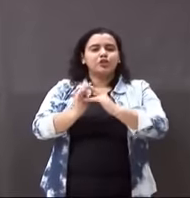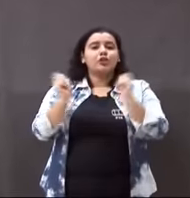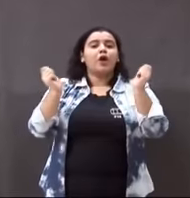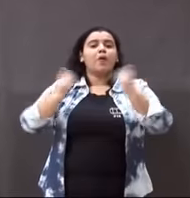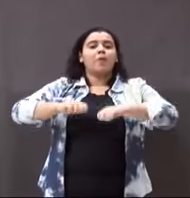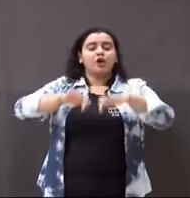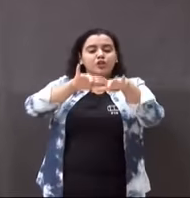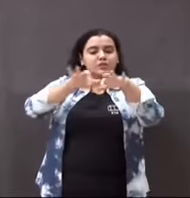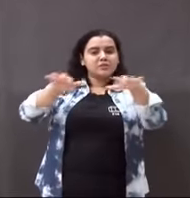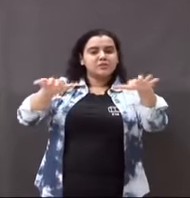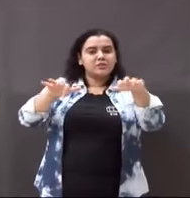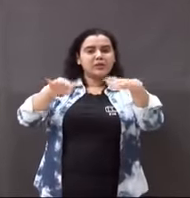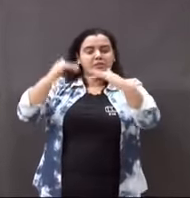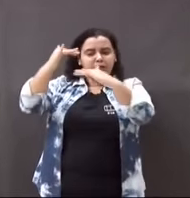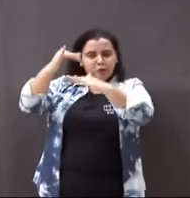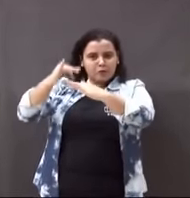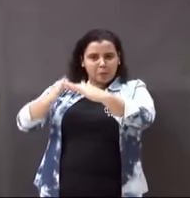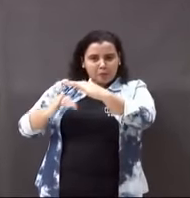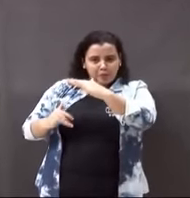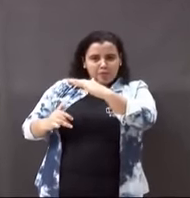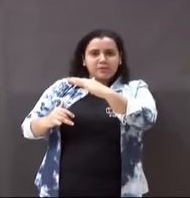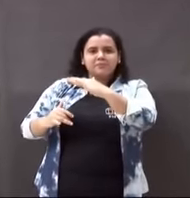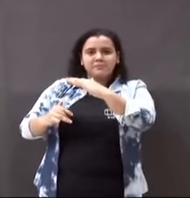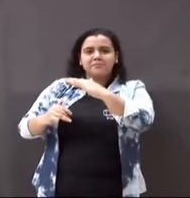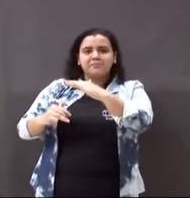Quem te escolheu foi o dono do cardume.